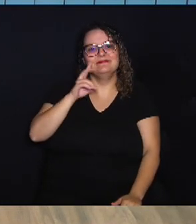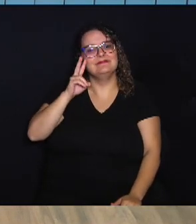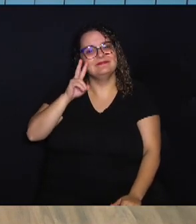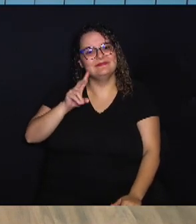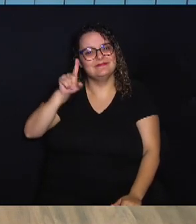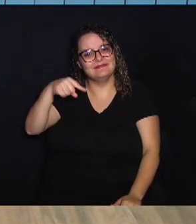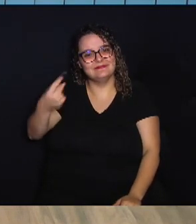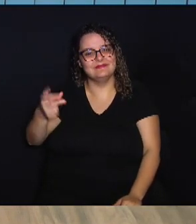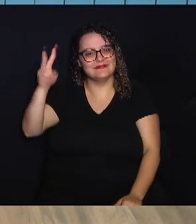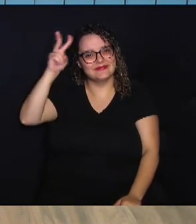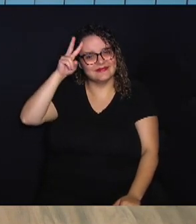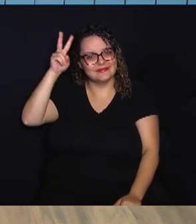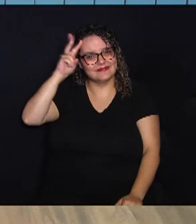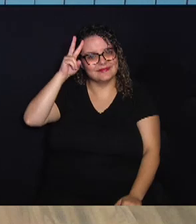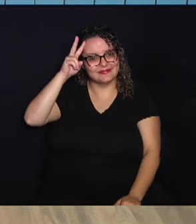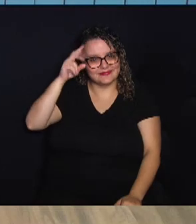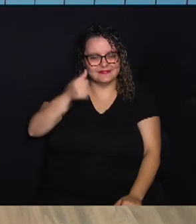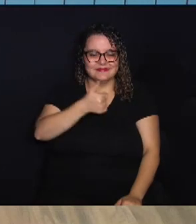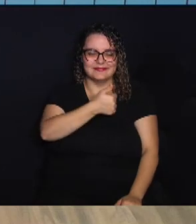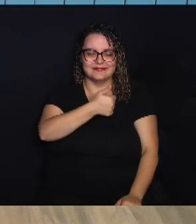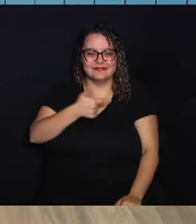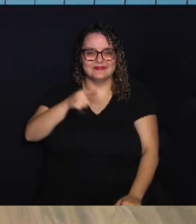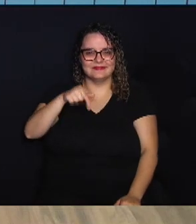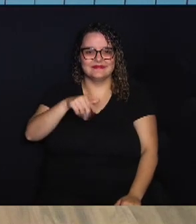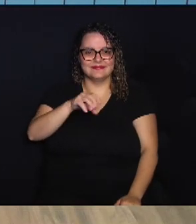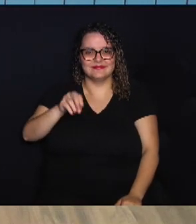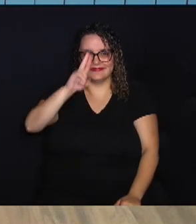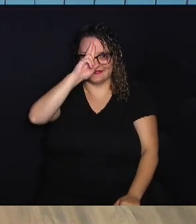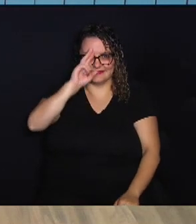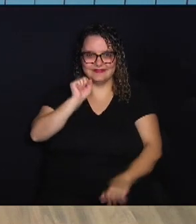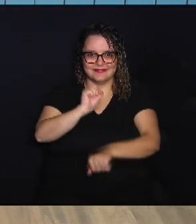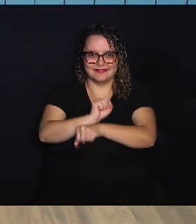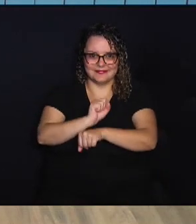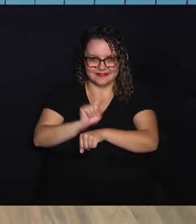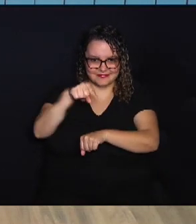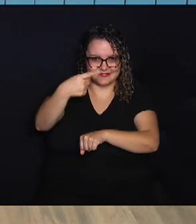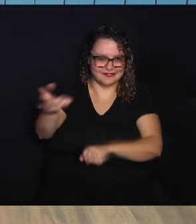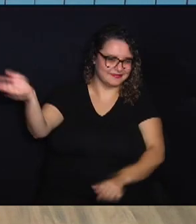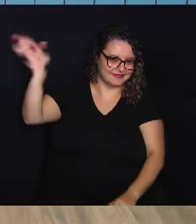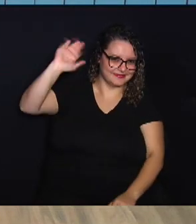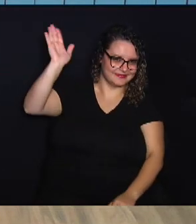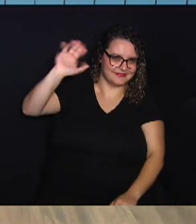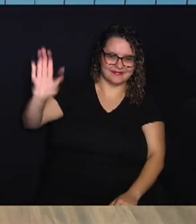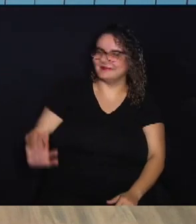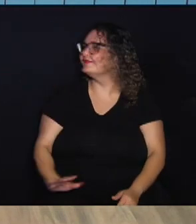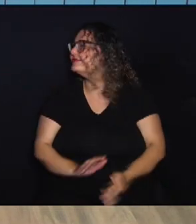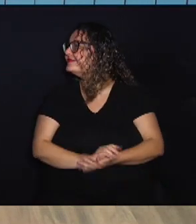vemos na segunda-feira ao meio-dia ao vivo. Te espero, até lá. Tchau, tchau.